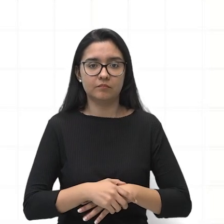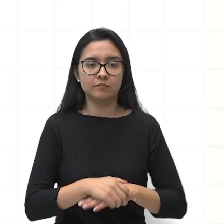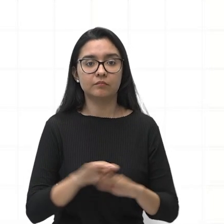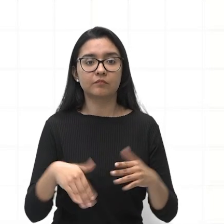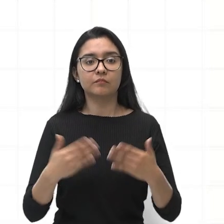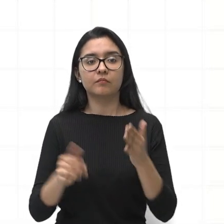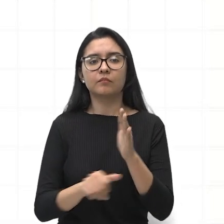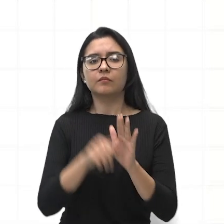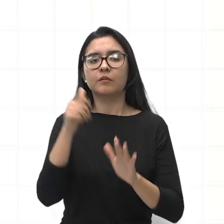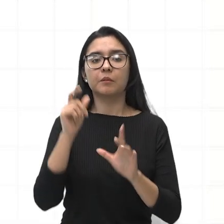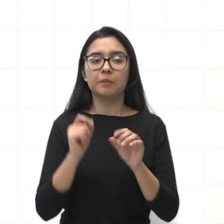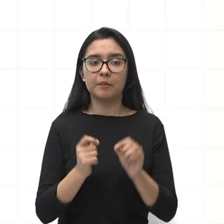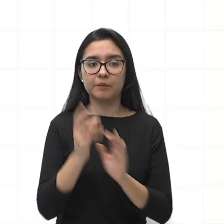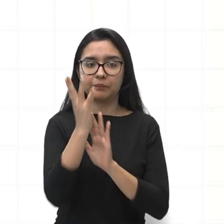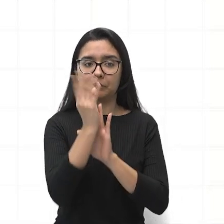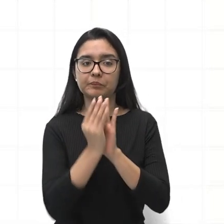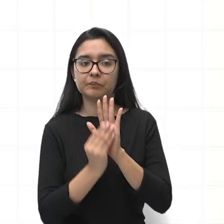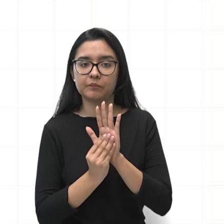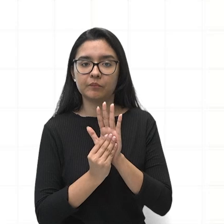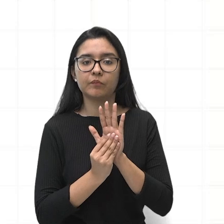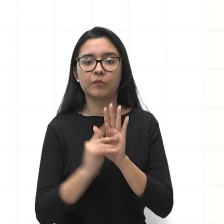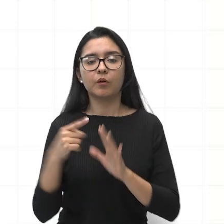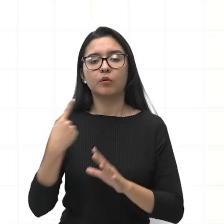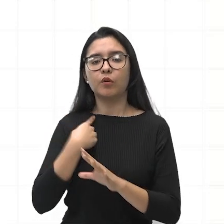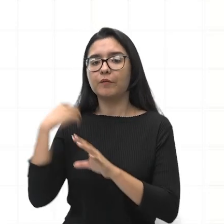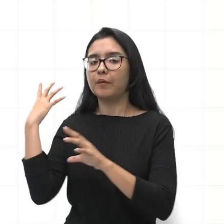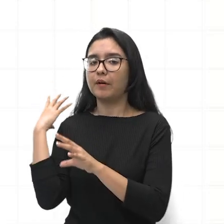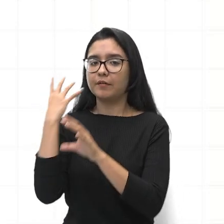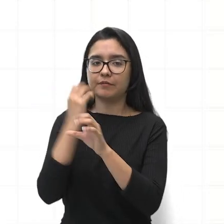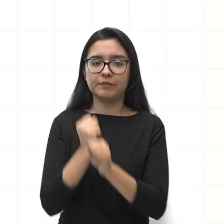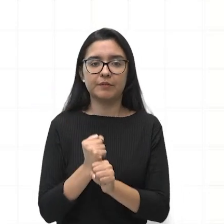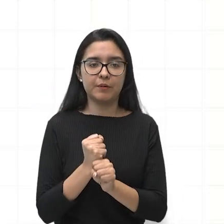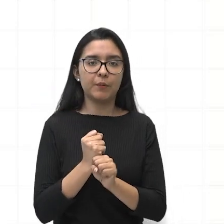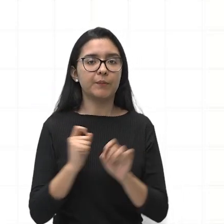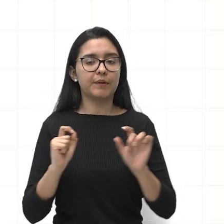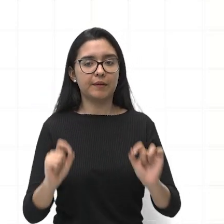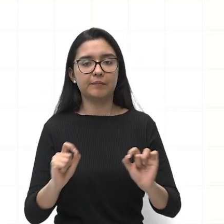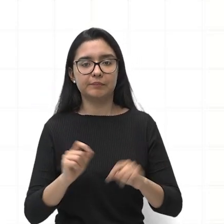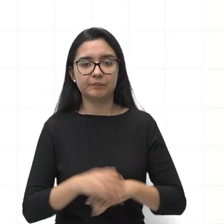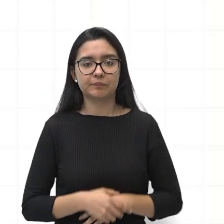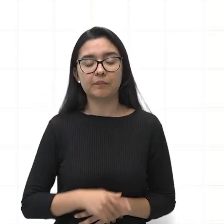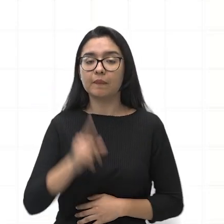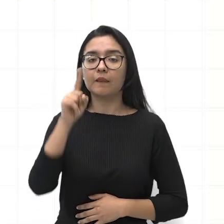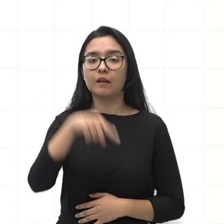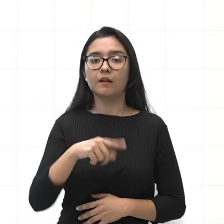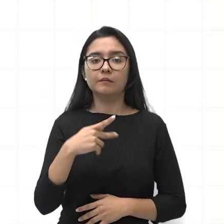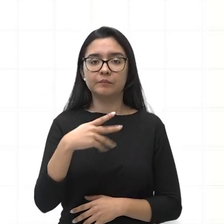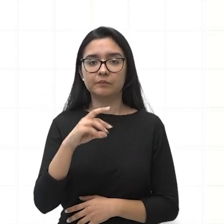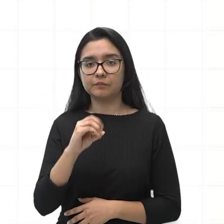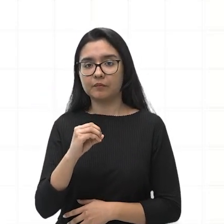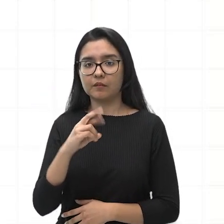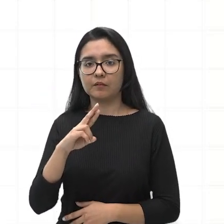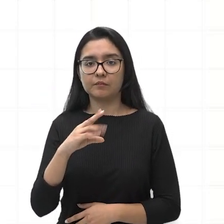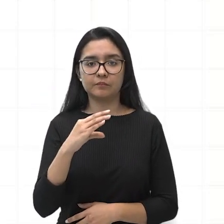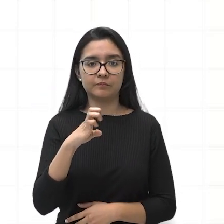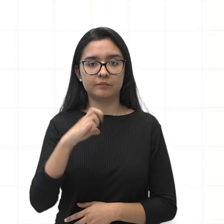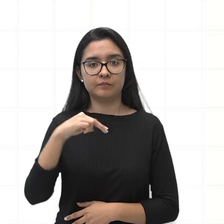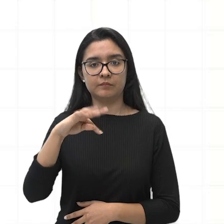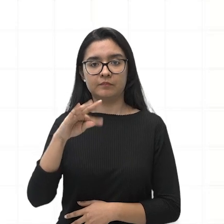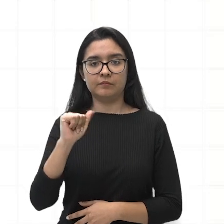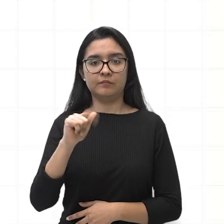Então, o primeiro conteúdo aqui que nós vamos rever, certo? É o conteúdo de porcentagem.